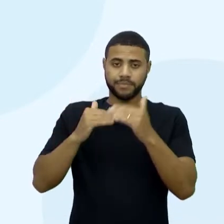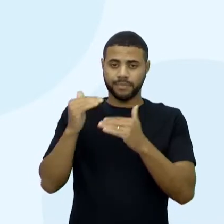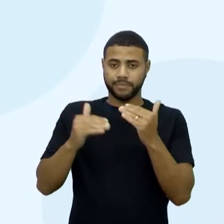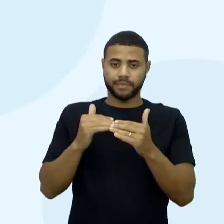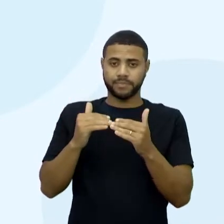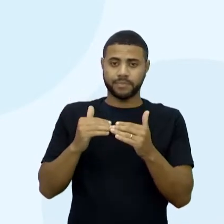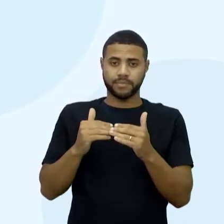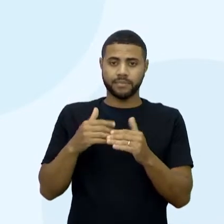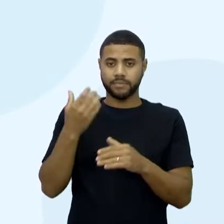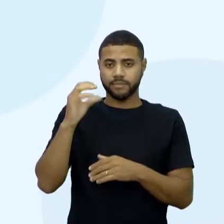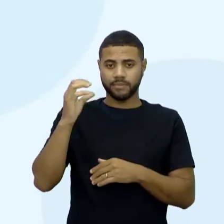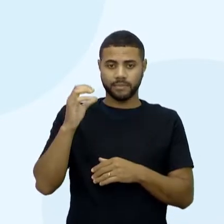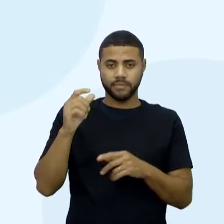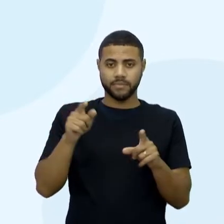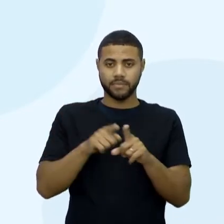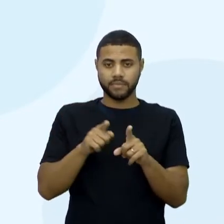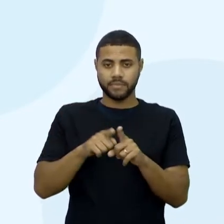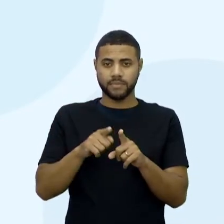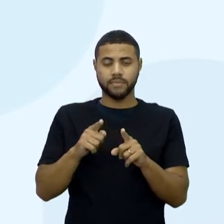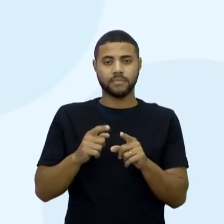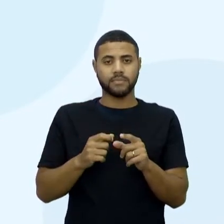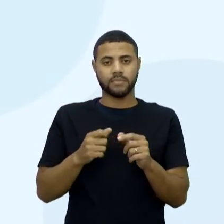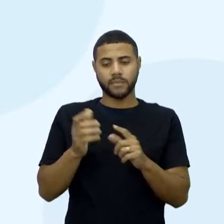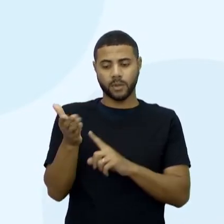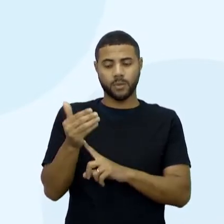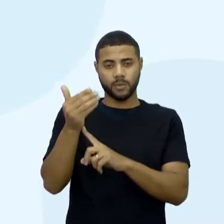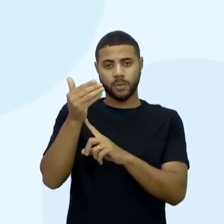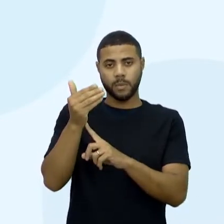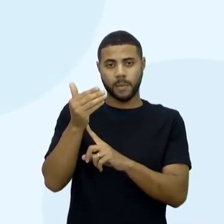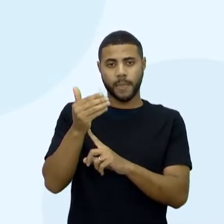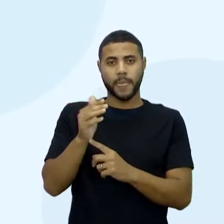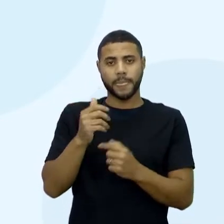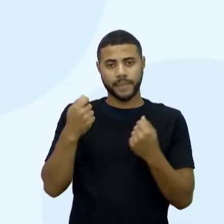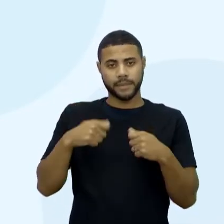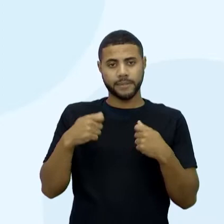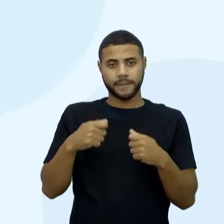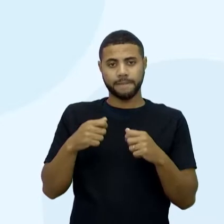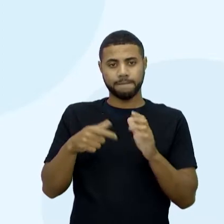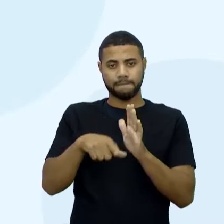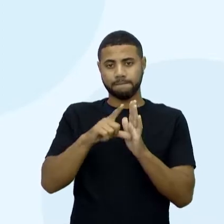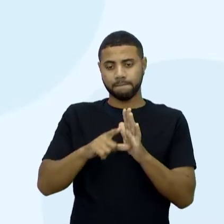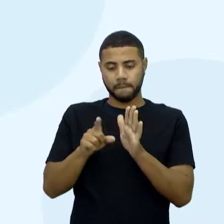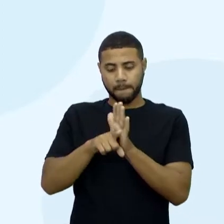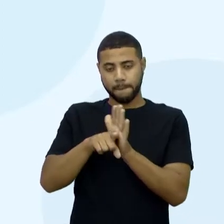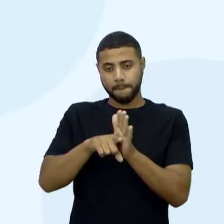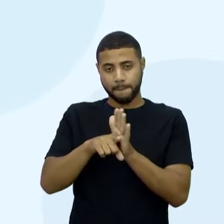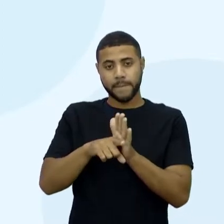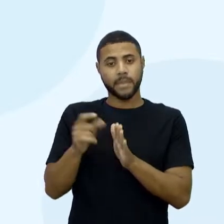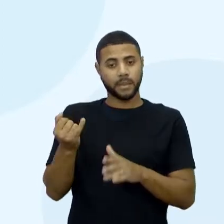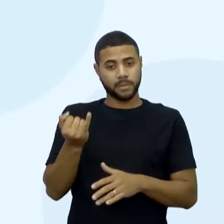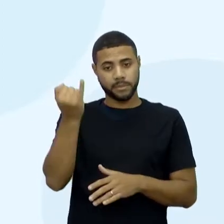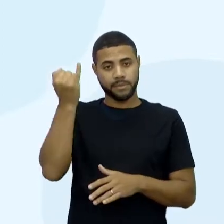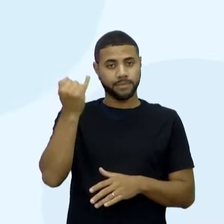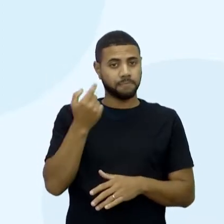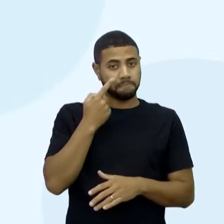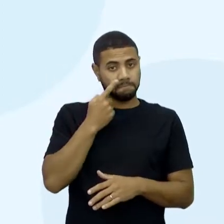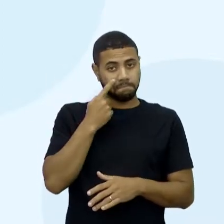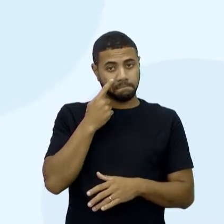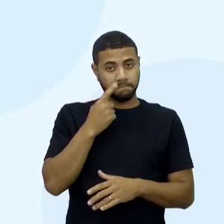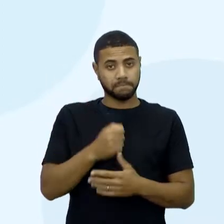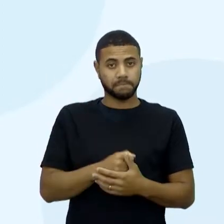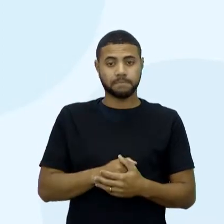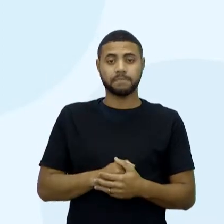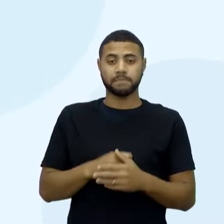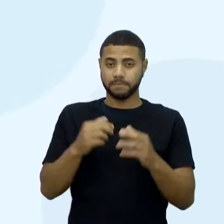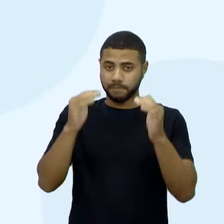na ciência e suas aplicações tecnológicas devem ser examinadas, aqui é bem importante, com o